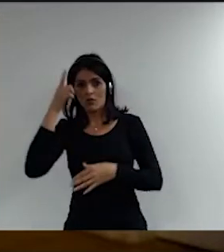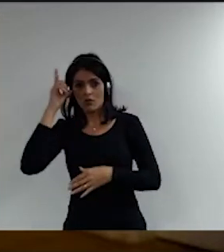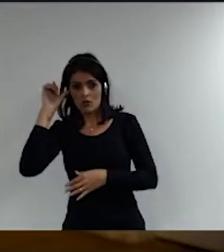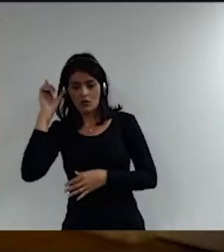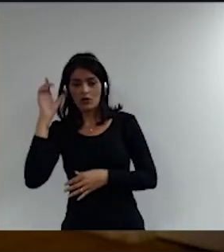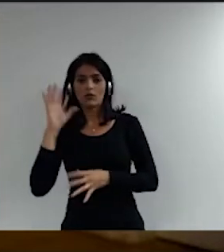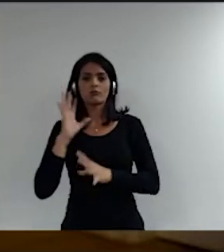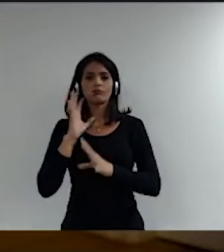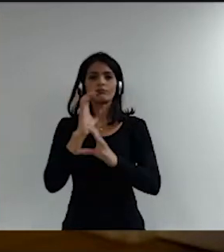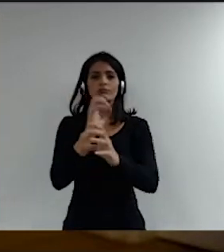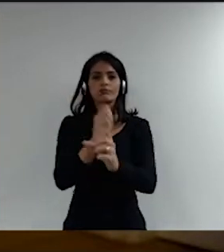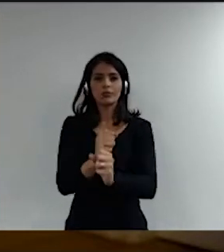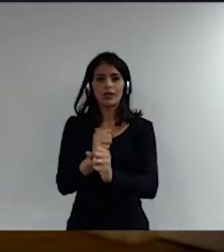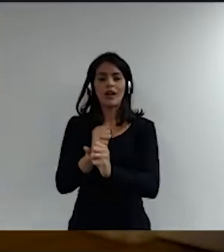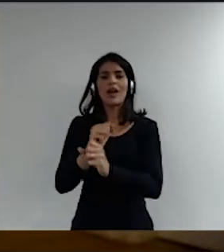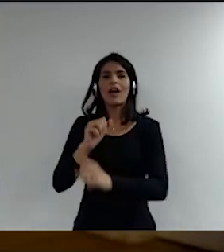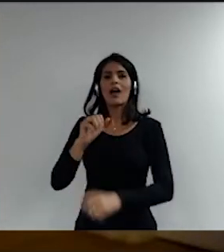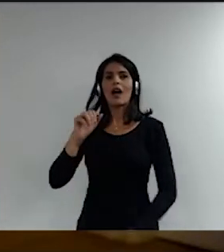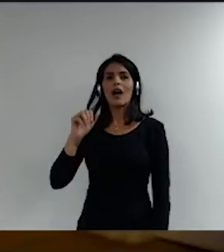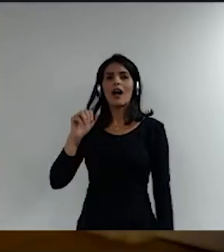números de habeas corpus